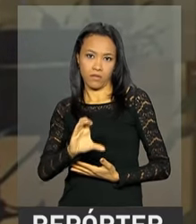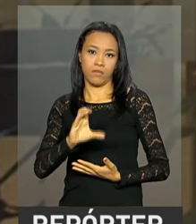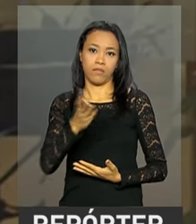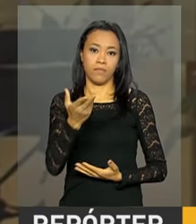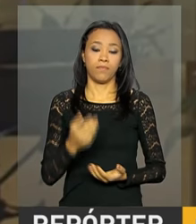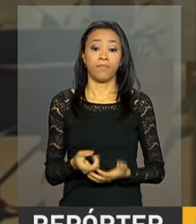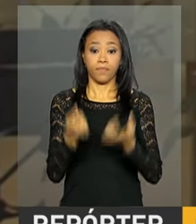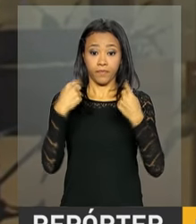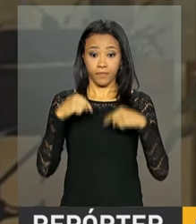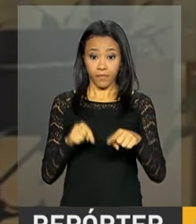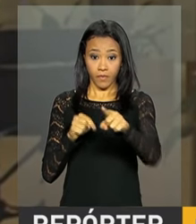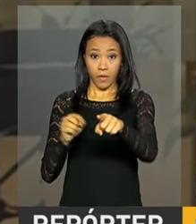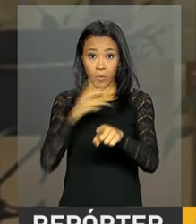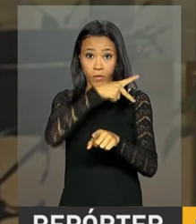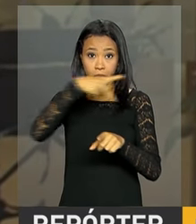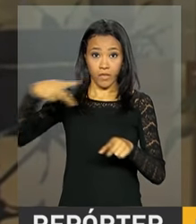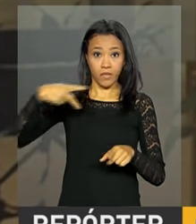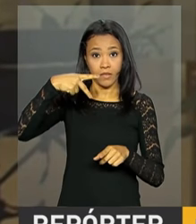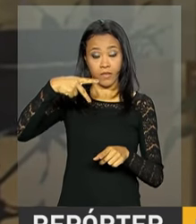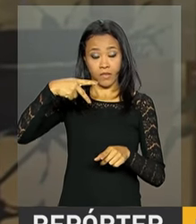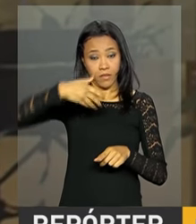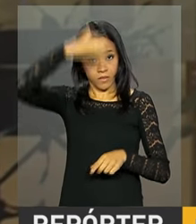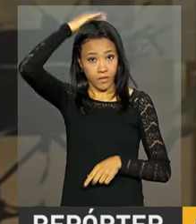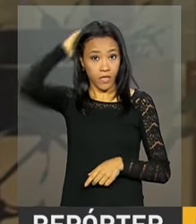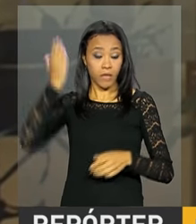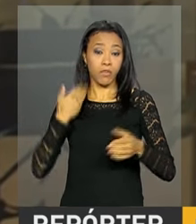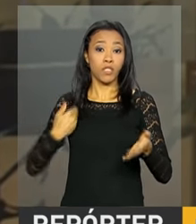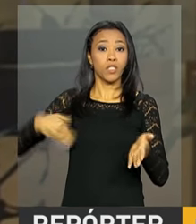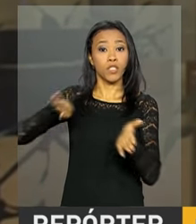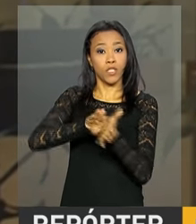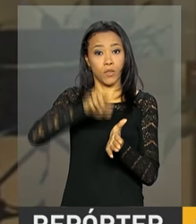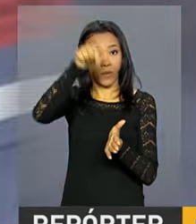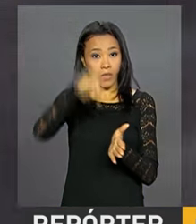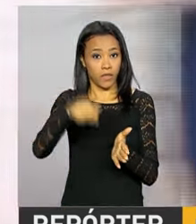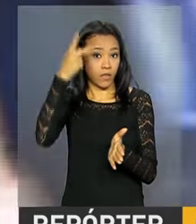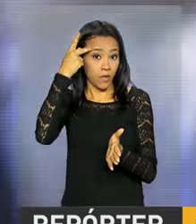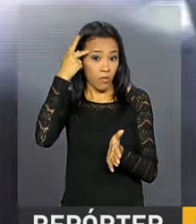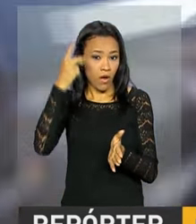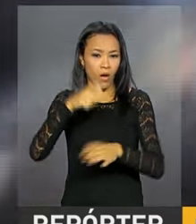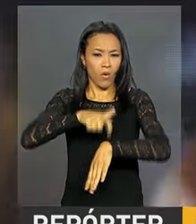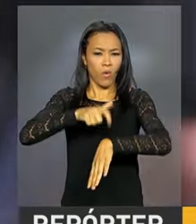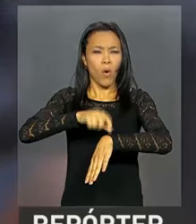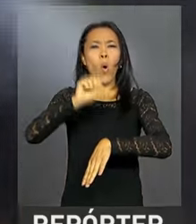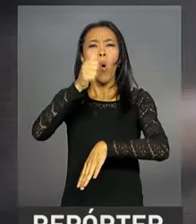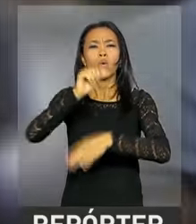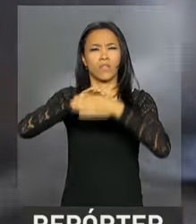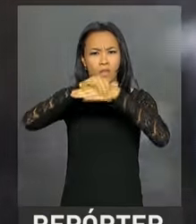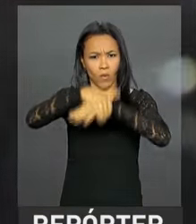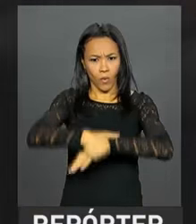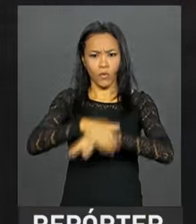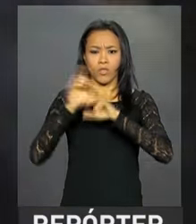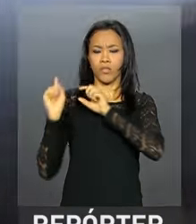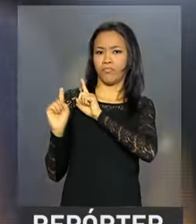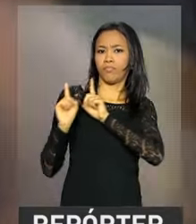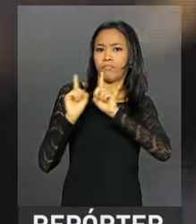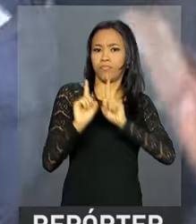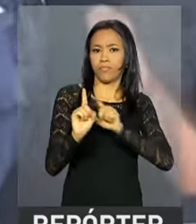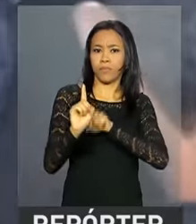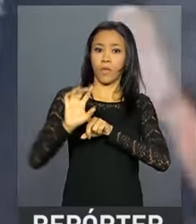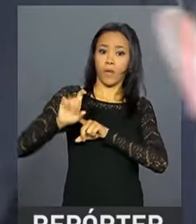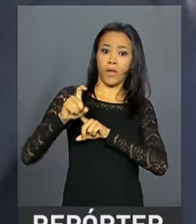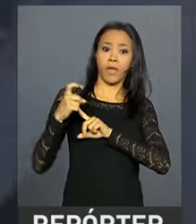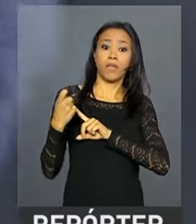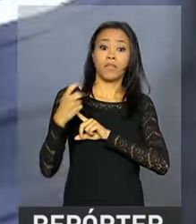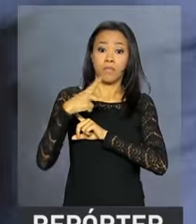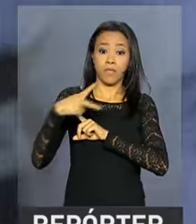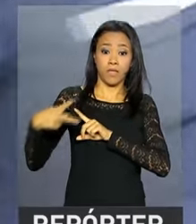O presidente Michel Temer chegou aqui ao Hospital Sirrio Limanezês, na região central de São Paulo, pouco antes das 11 da noite. Acompanhado pelo ex-presidente